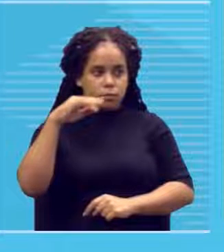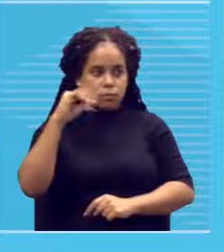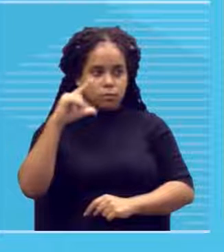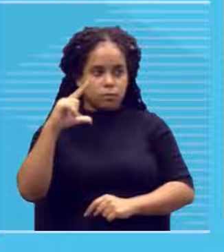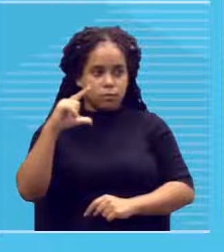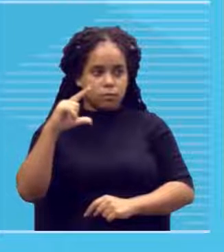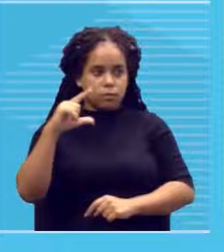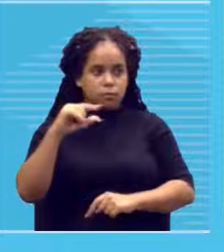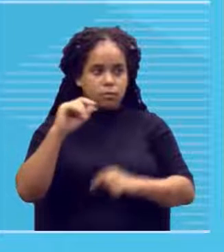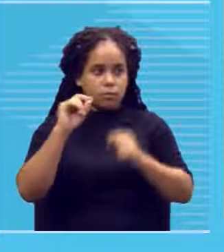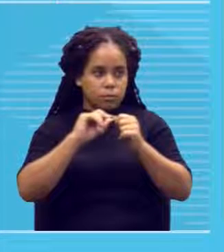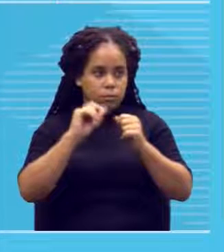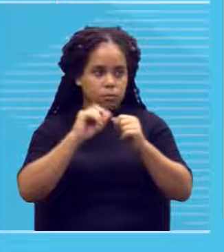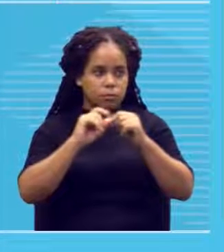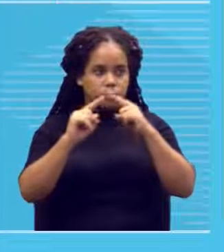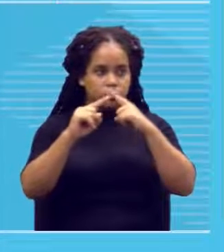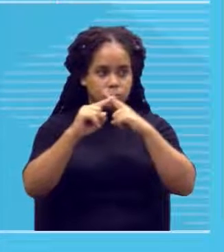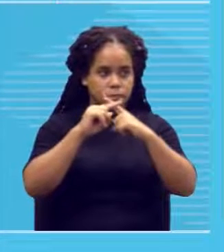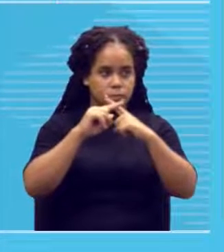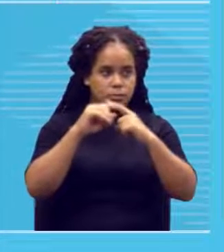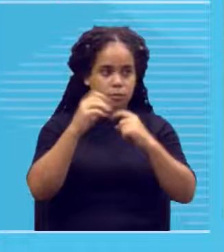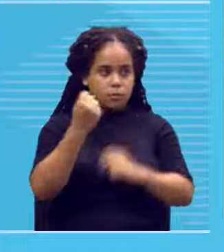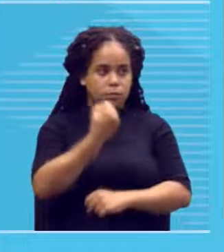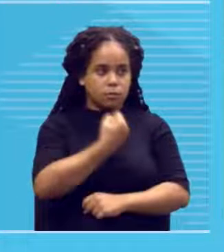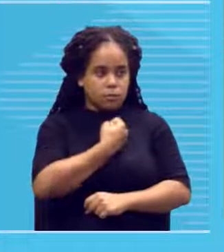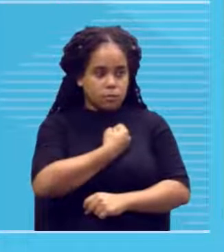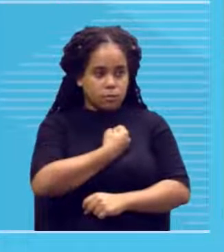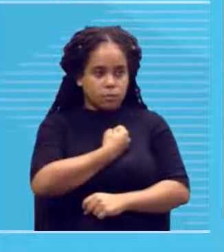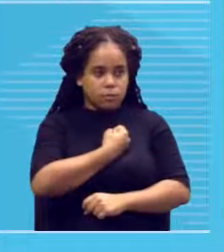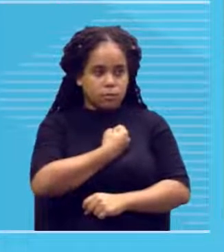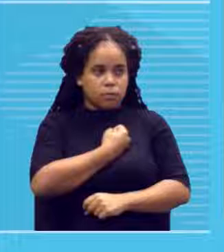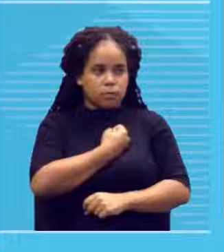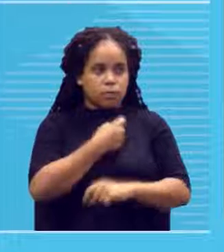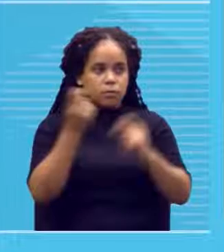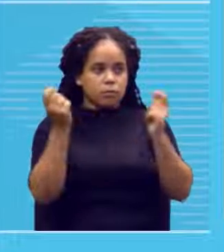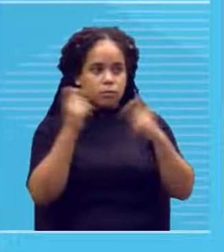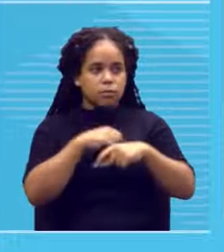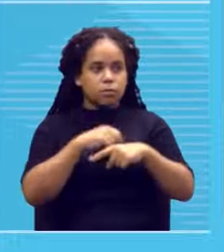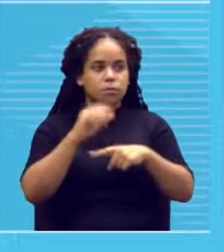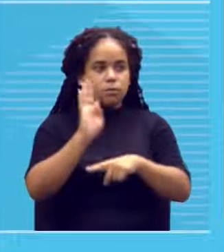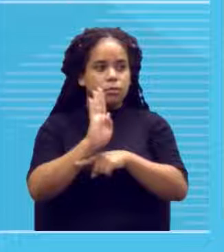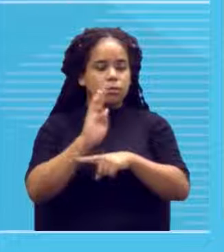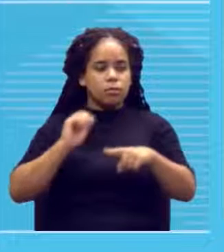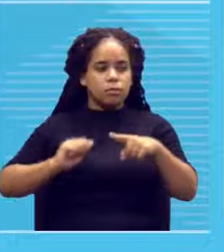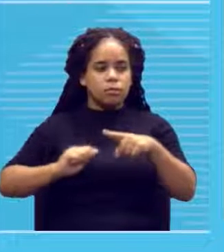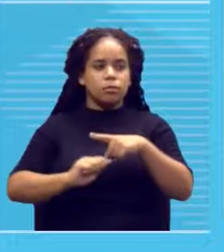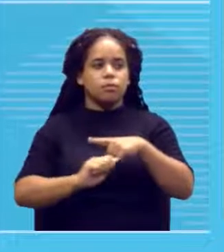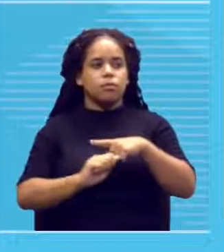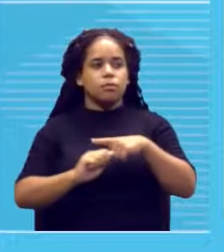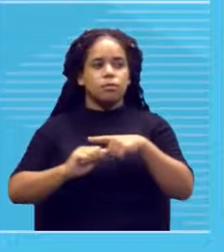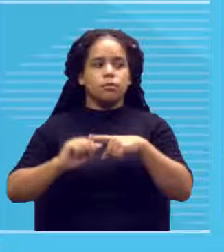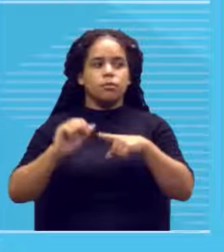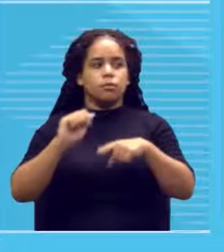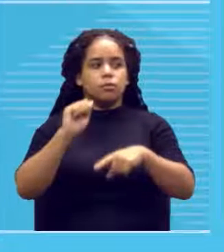quando você multiplica números tá por uma potência de base 10